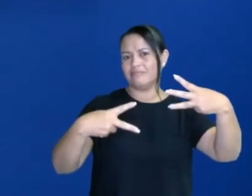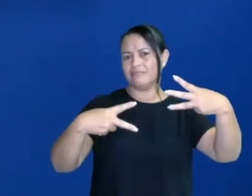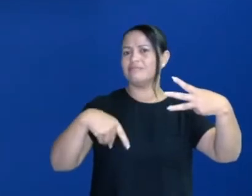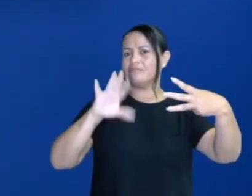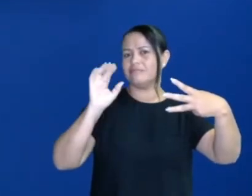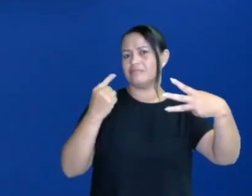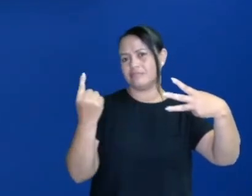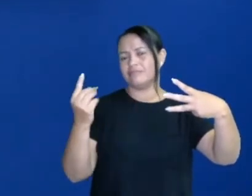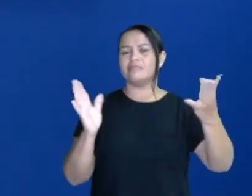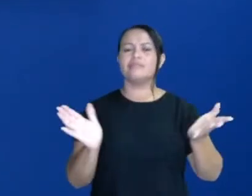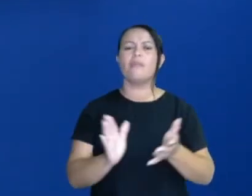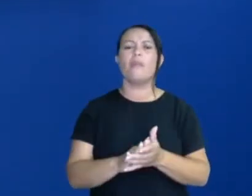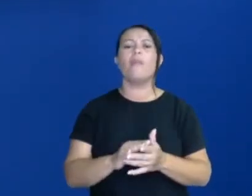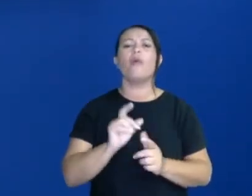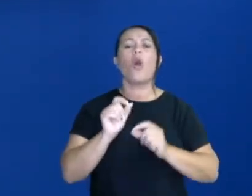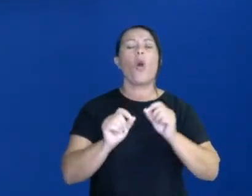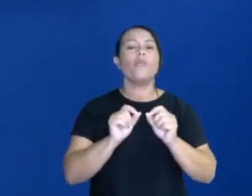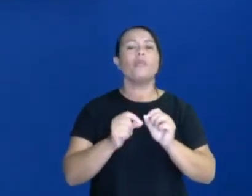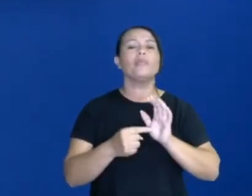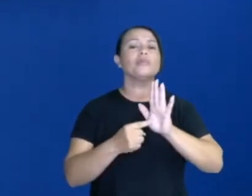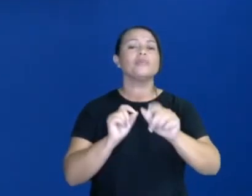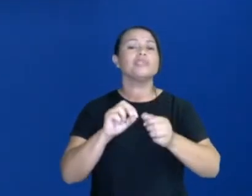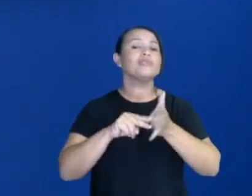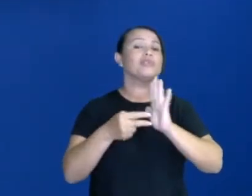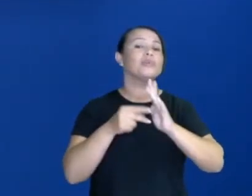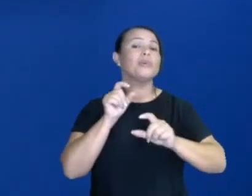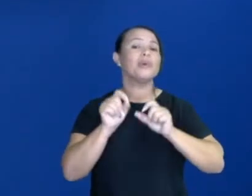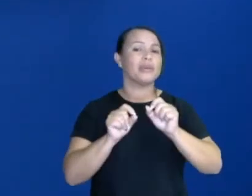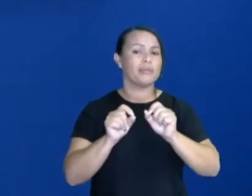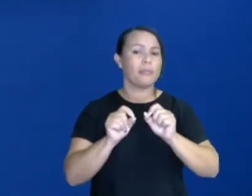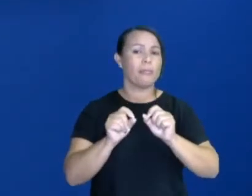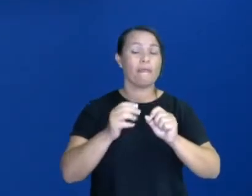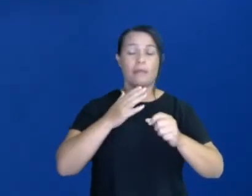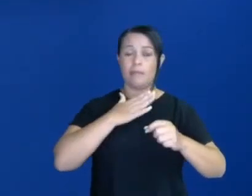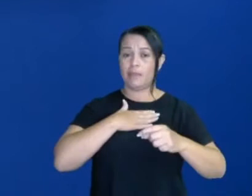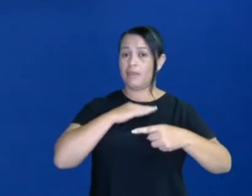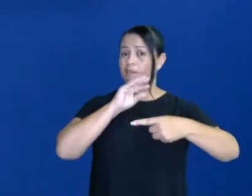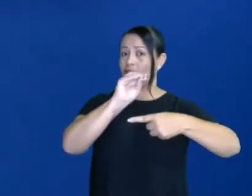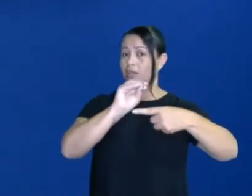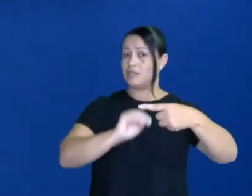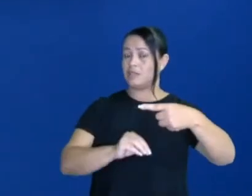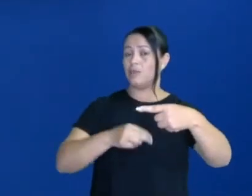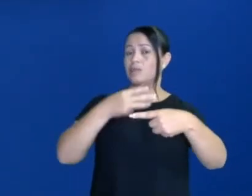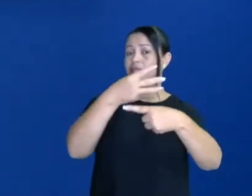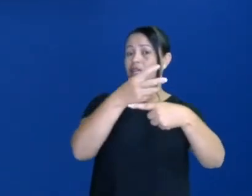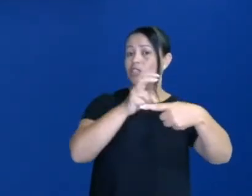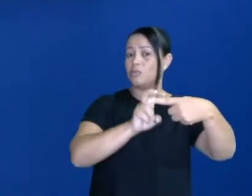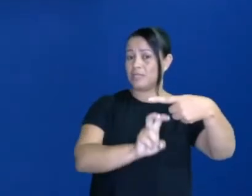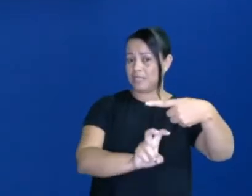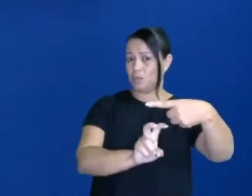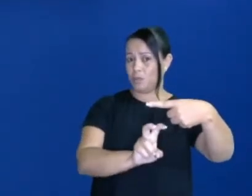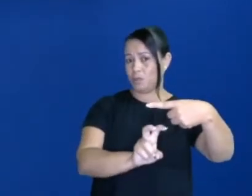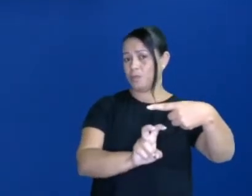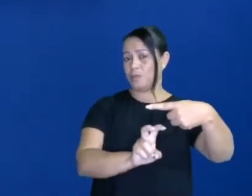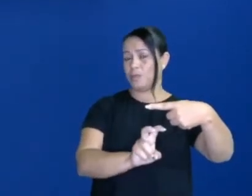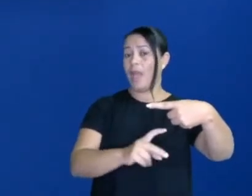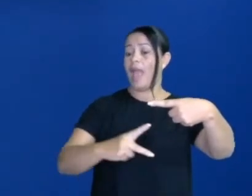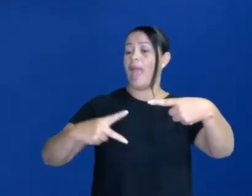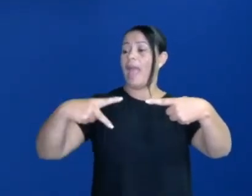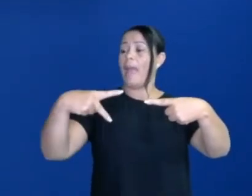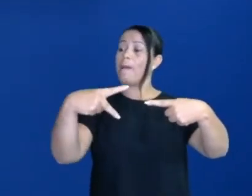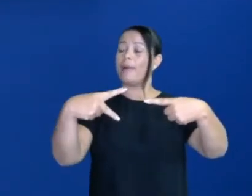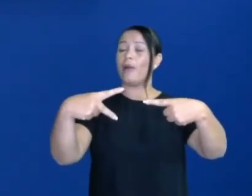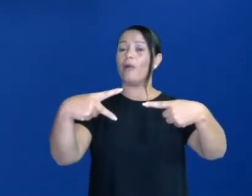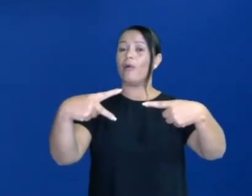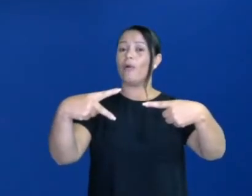que 1. Então, ó, isso implica dizer o quê? Que minha fração 3 sobre 5 é